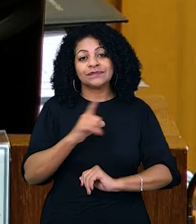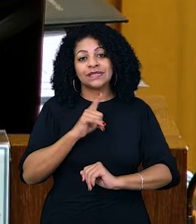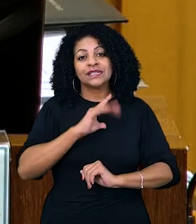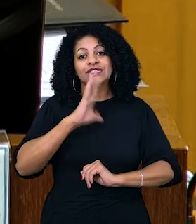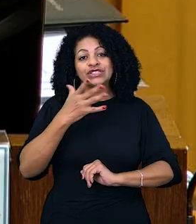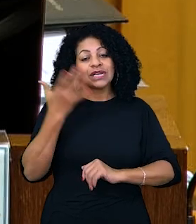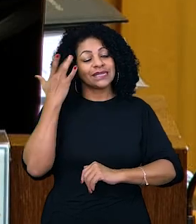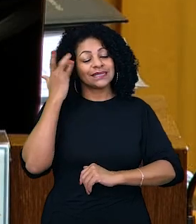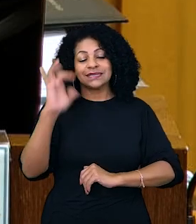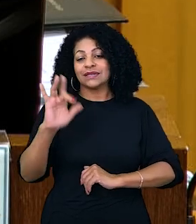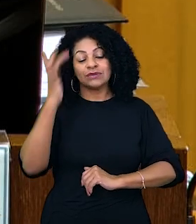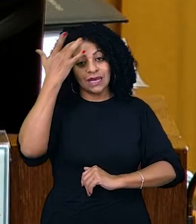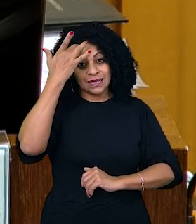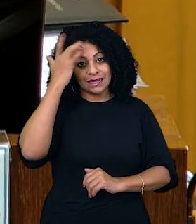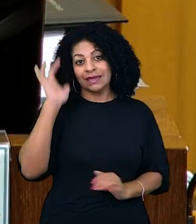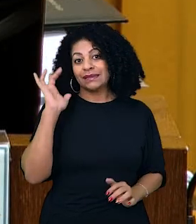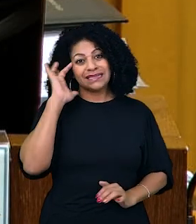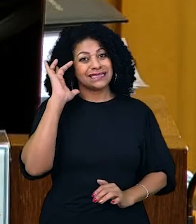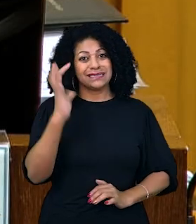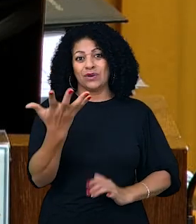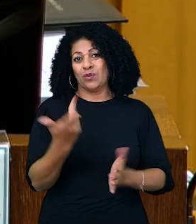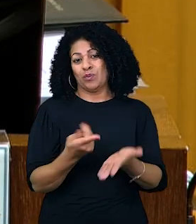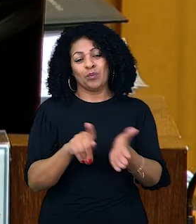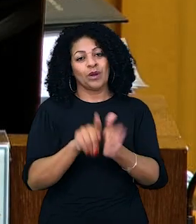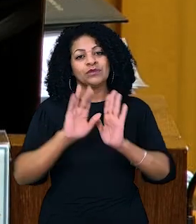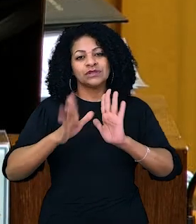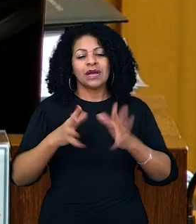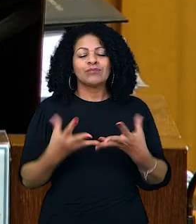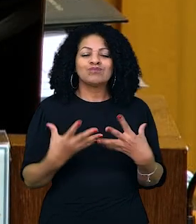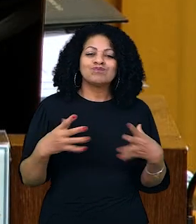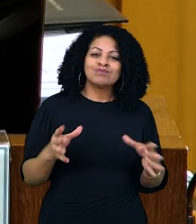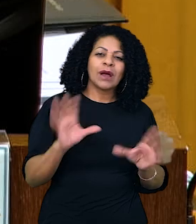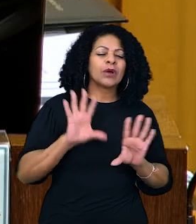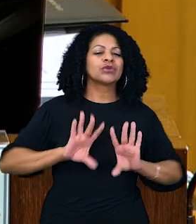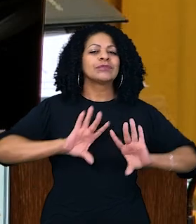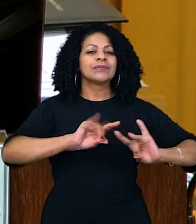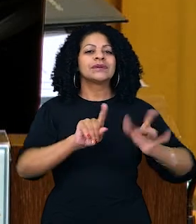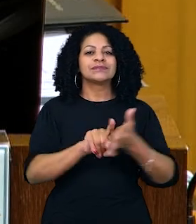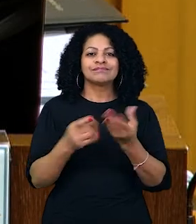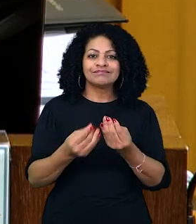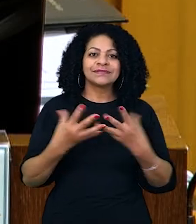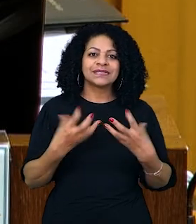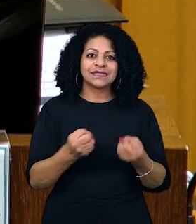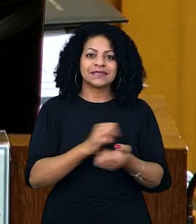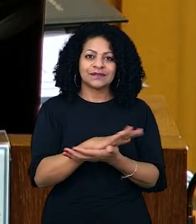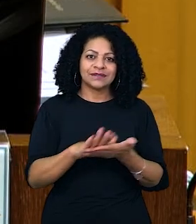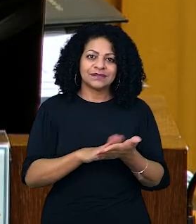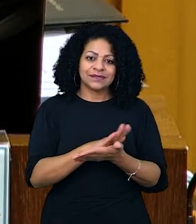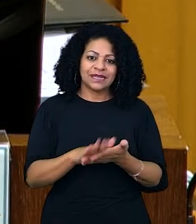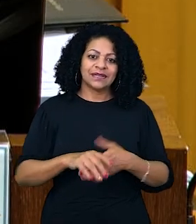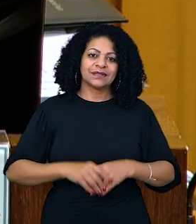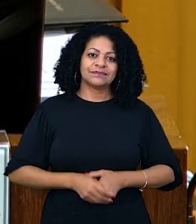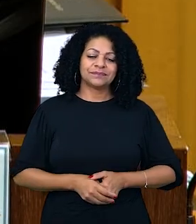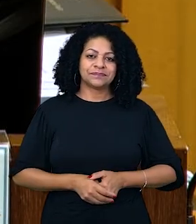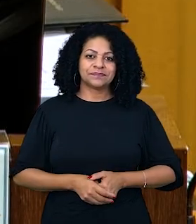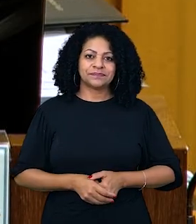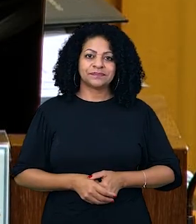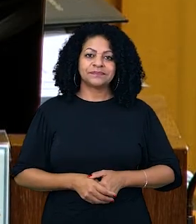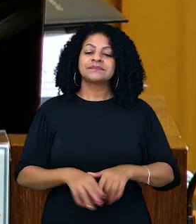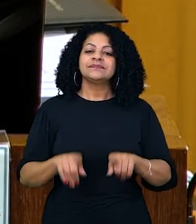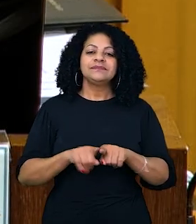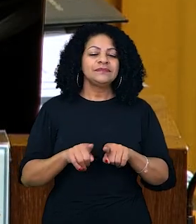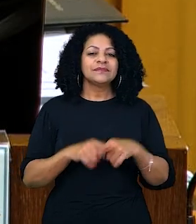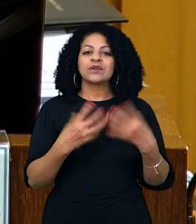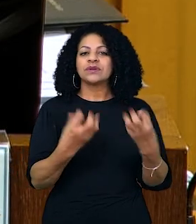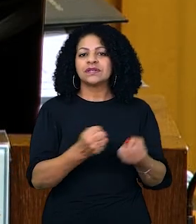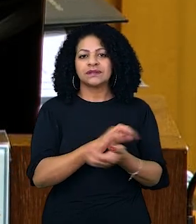proponho confirmar a decisão monocrática, pela qual foi negado provimento ao agravo instrumento da parte autora e